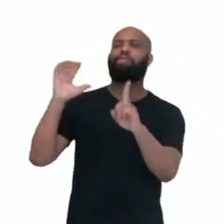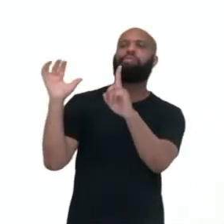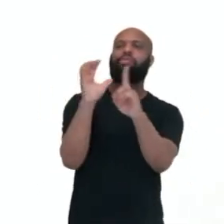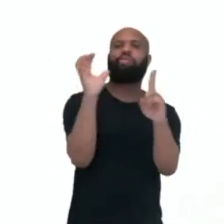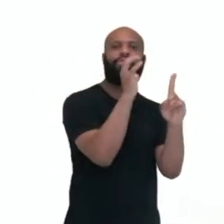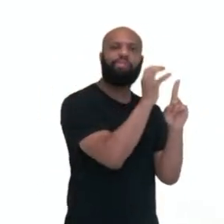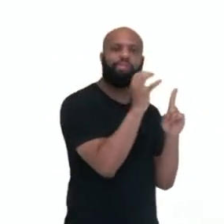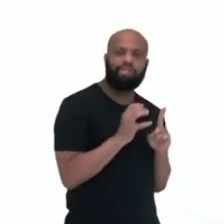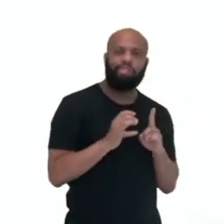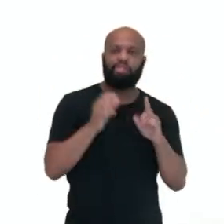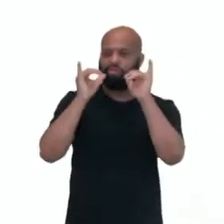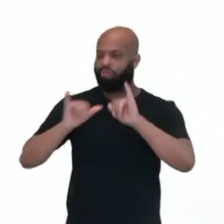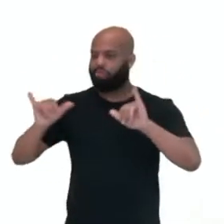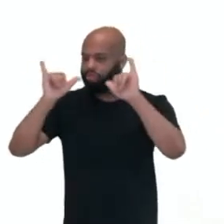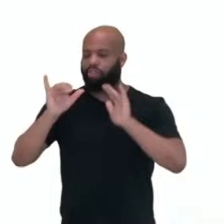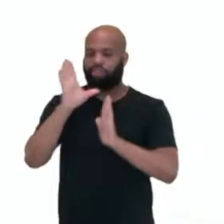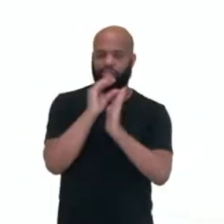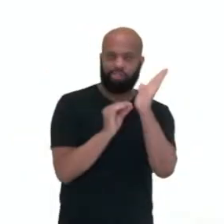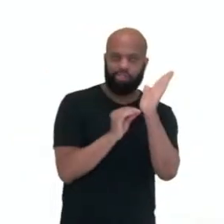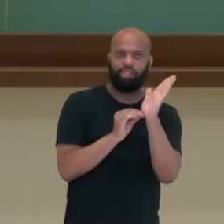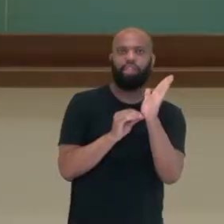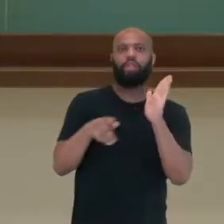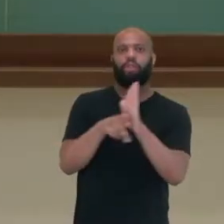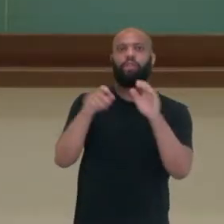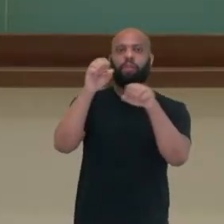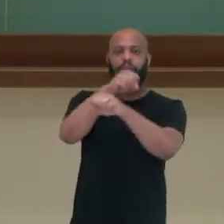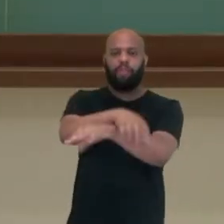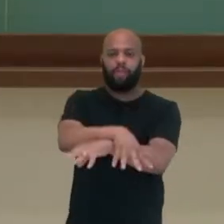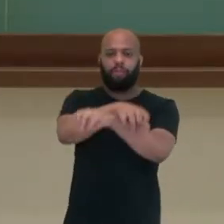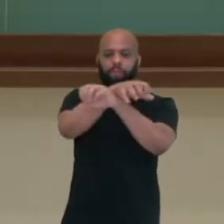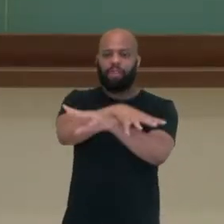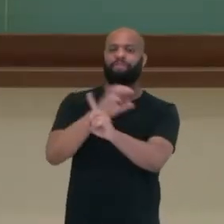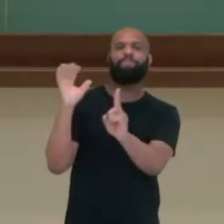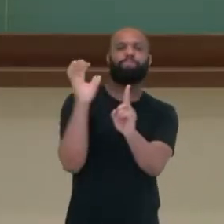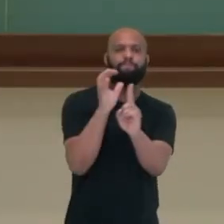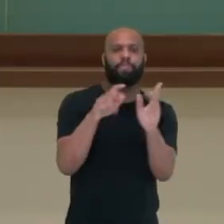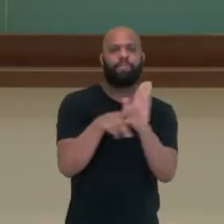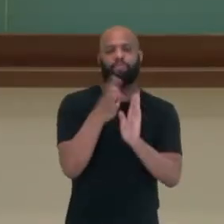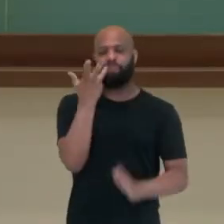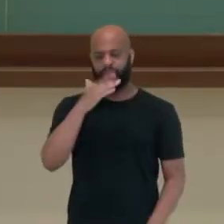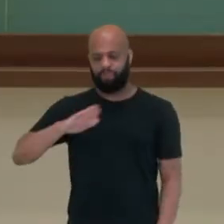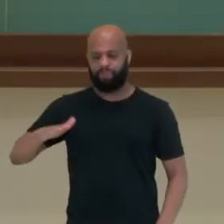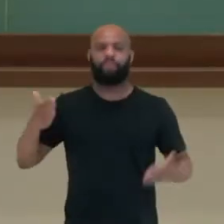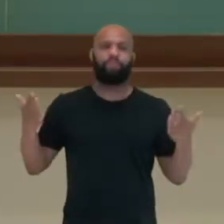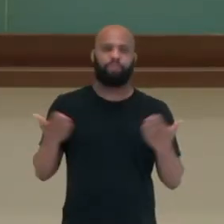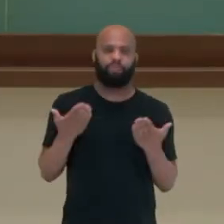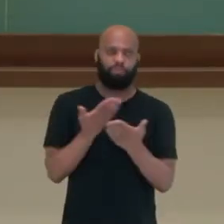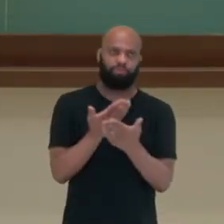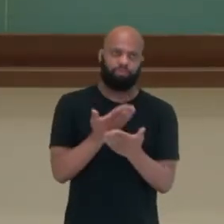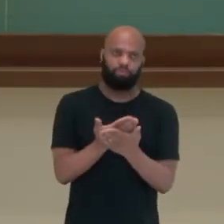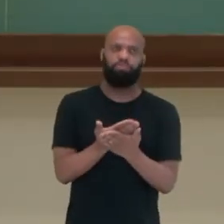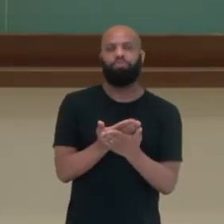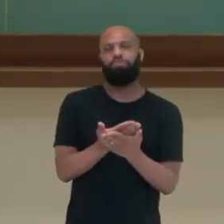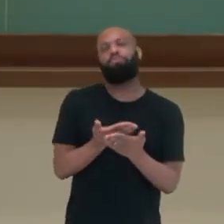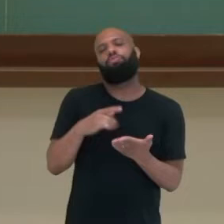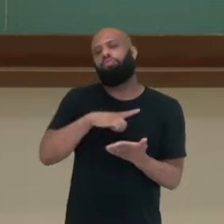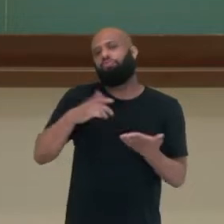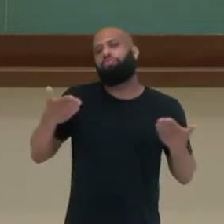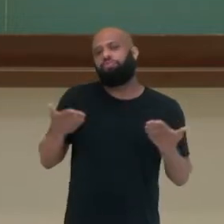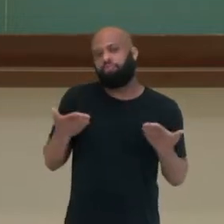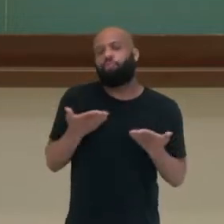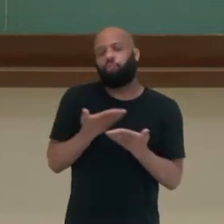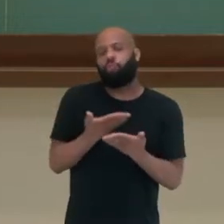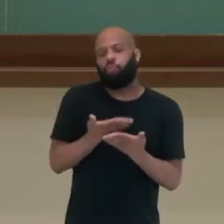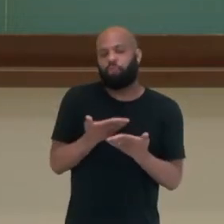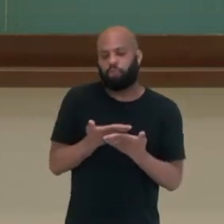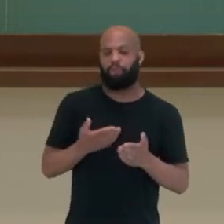da publicidade e dos conteúdos da mídia sobre a infância. É isso que nós vamos trabalhar então nessa